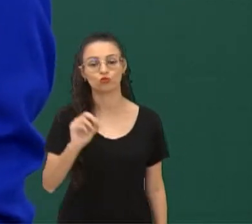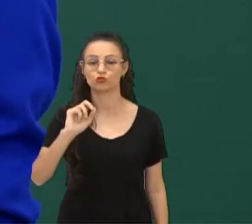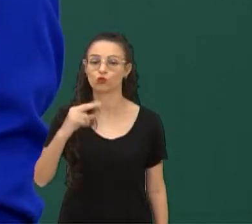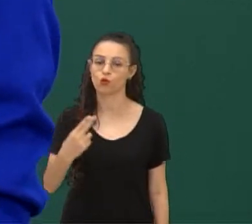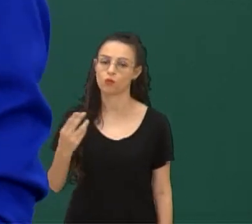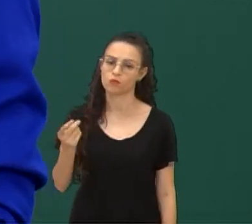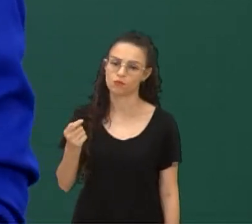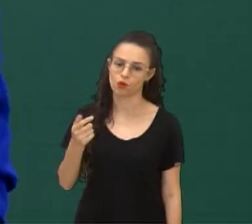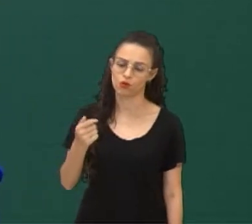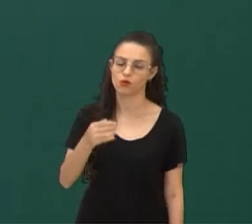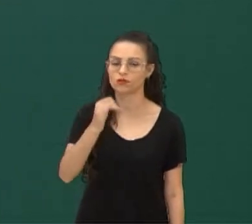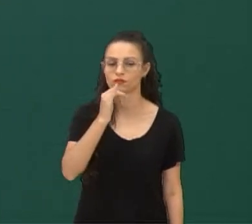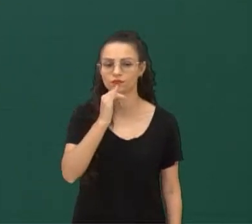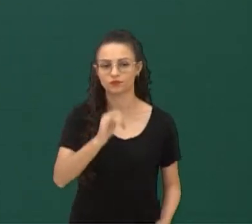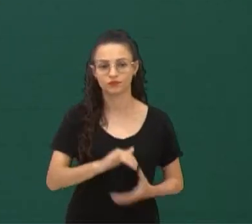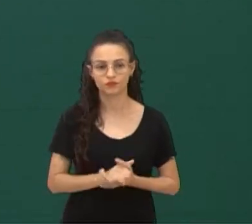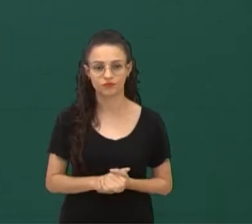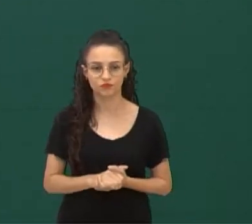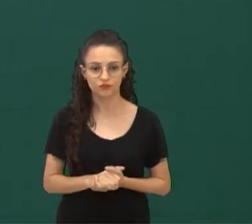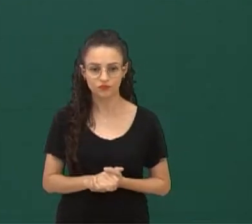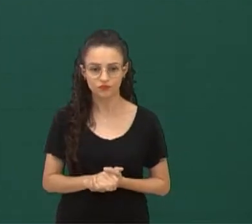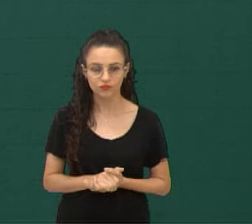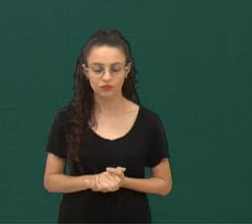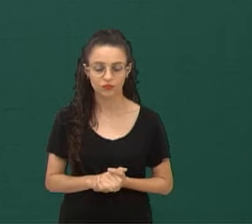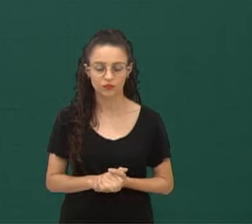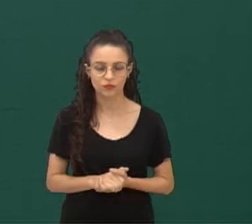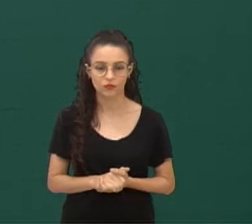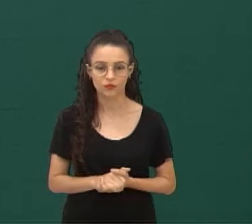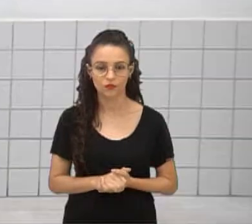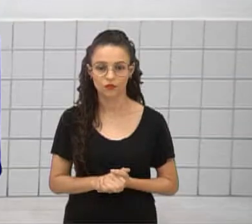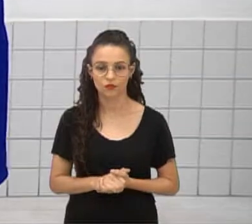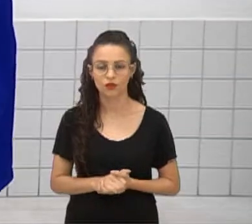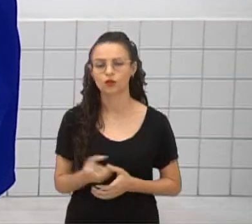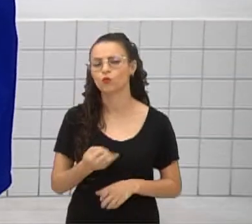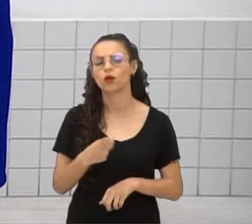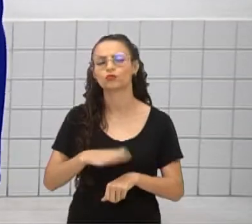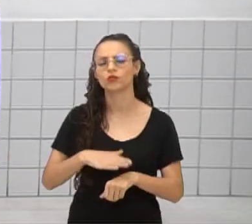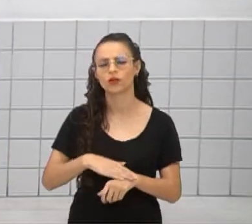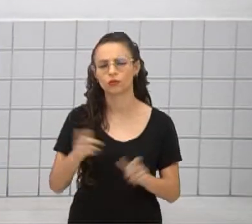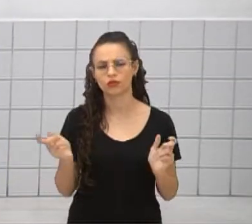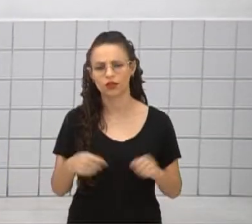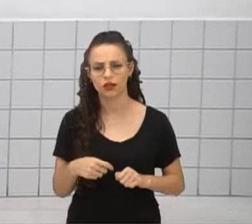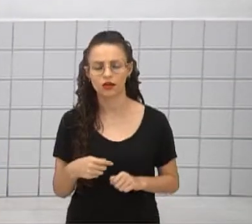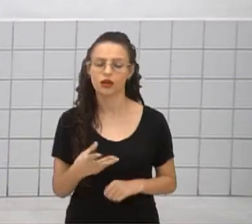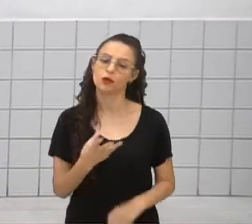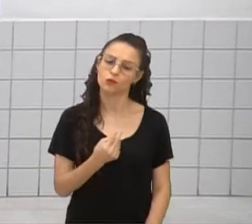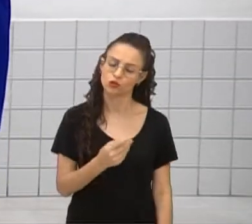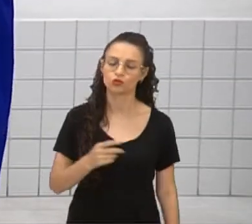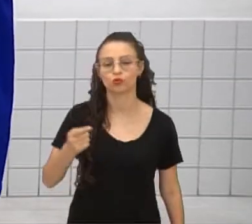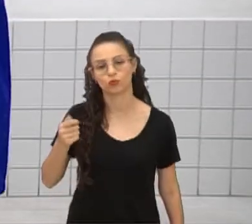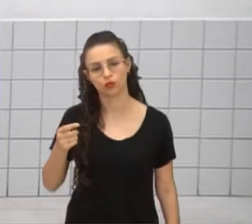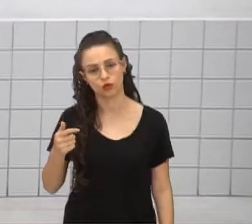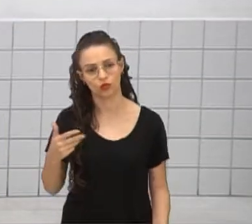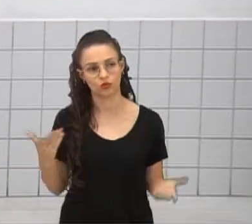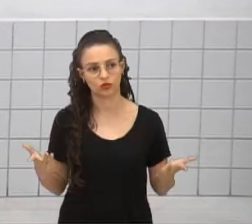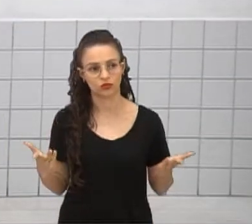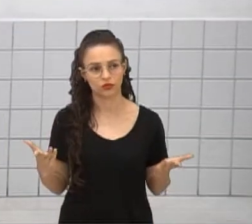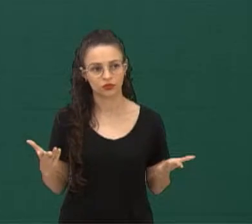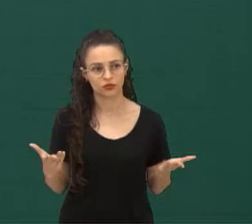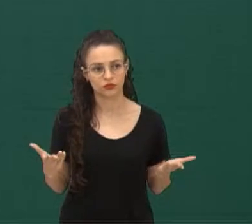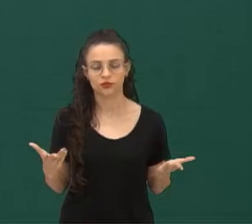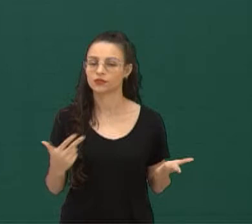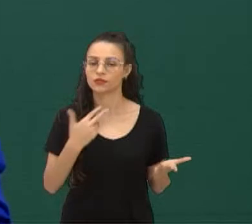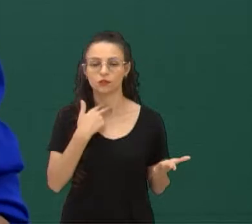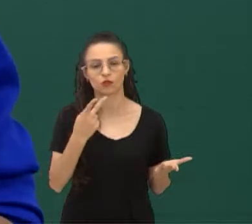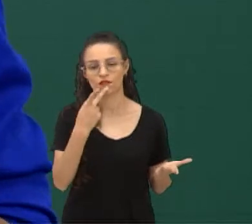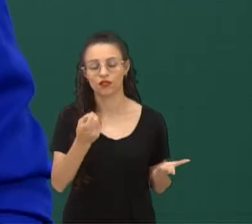você diz pouco por exemplo How much time have o quanto tempo nós temos ou muito ou pouco já que